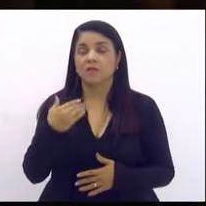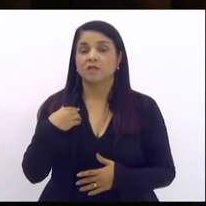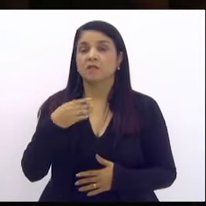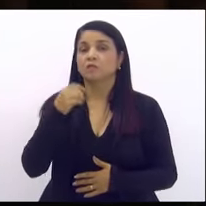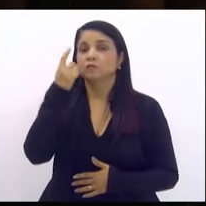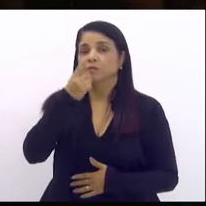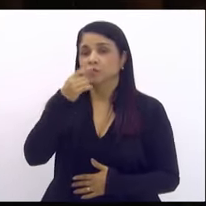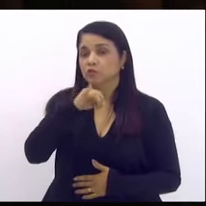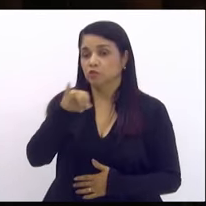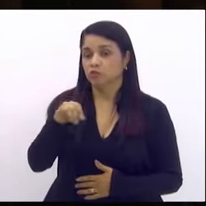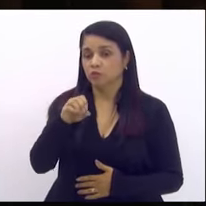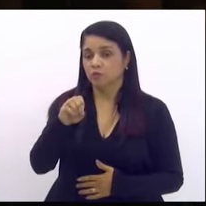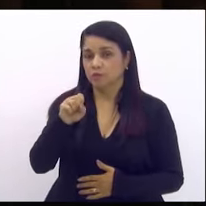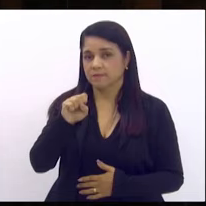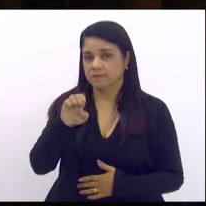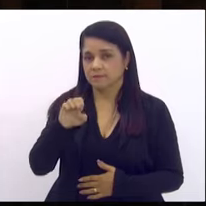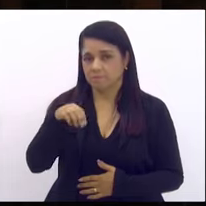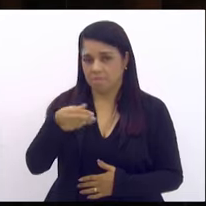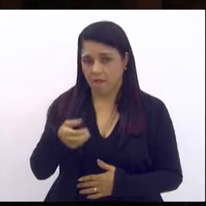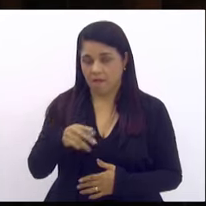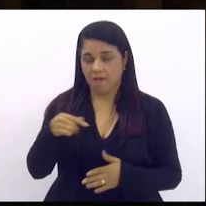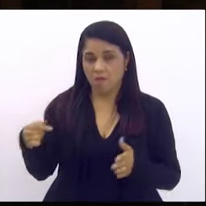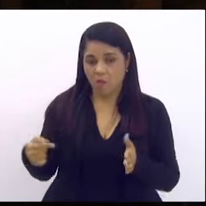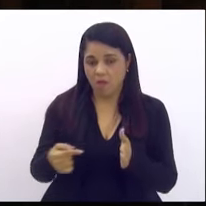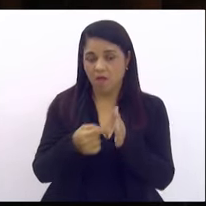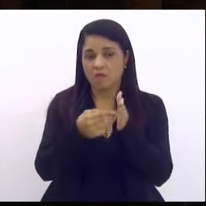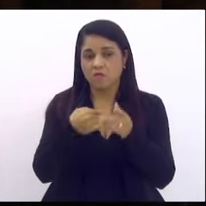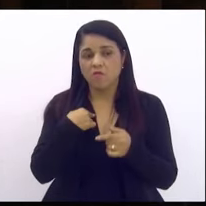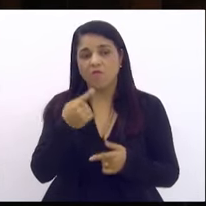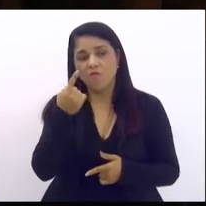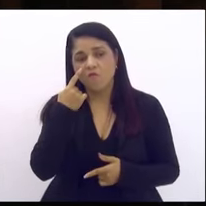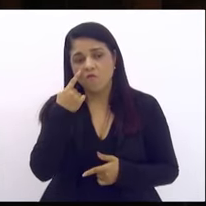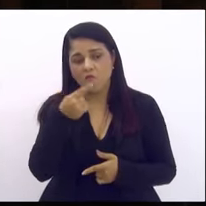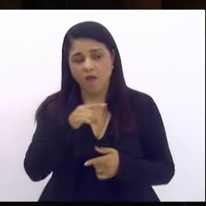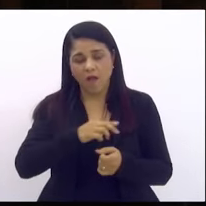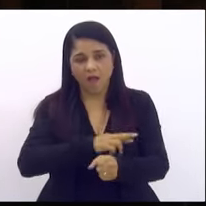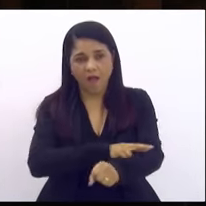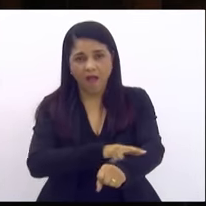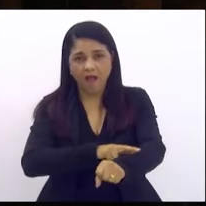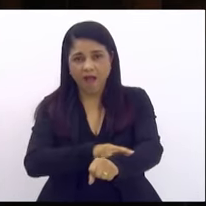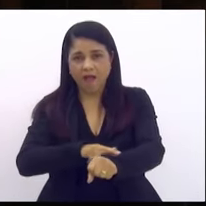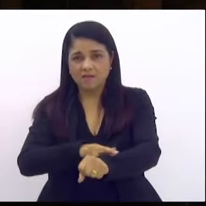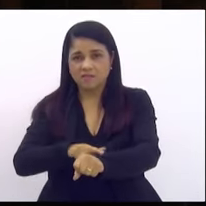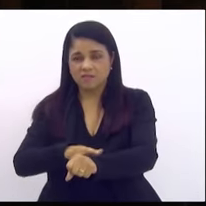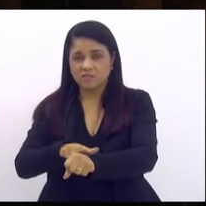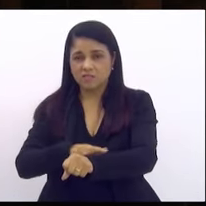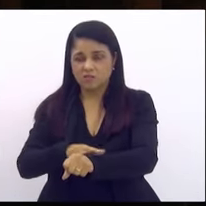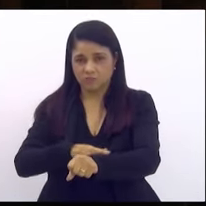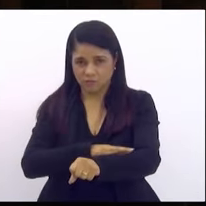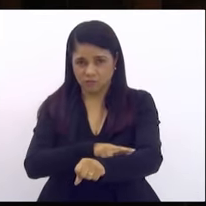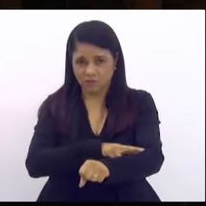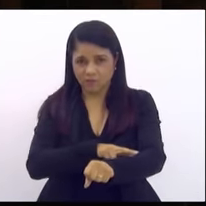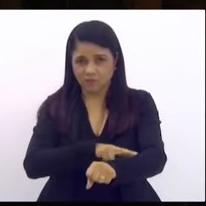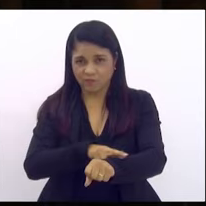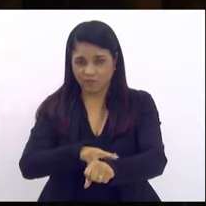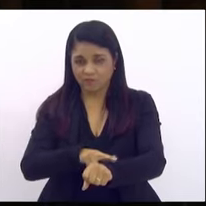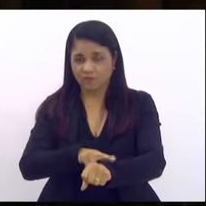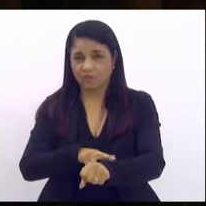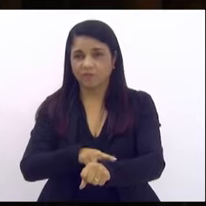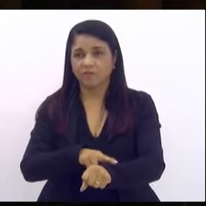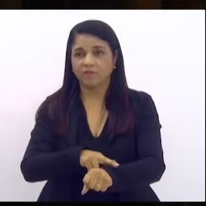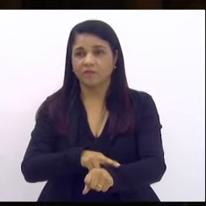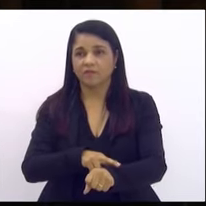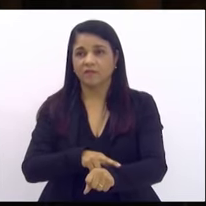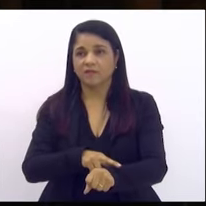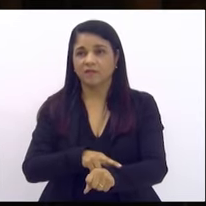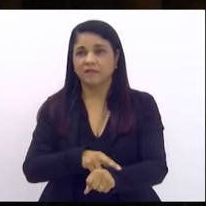deputado denúncia sobre o racismo algorítmico quando tentava entrar no